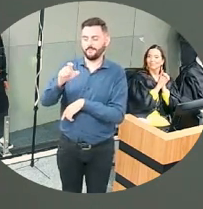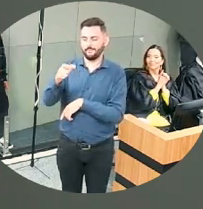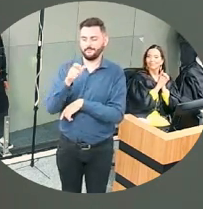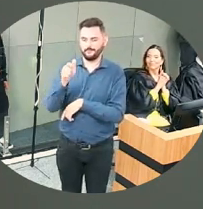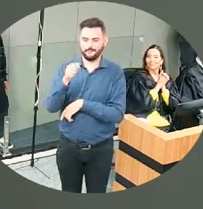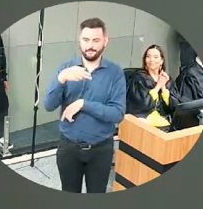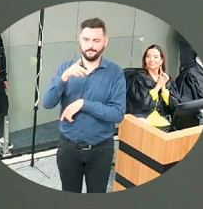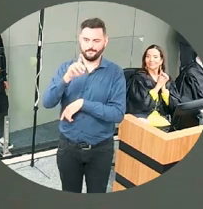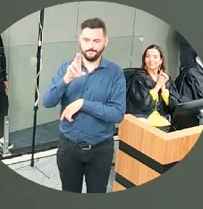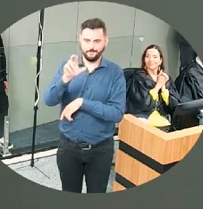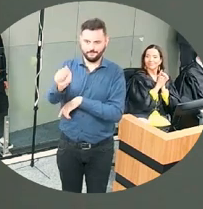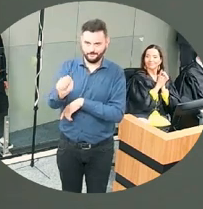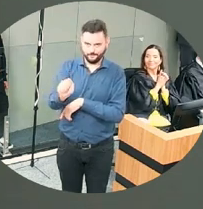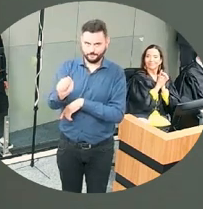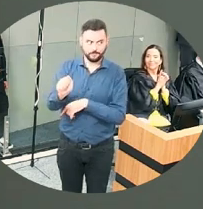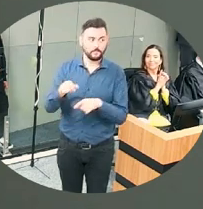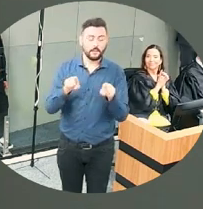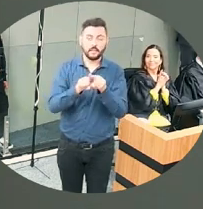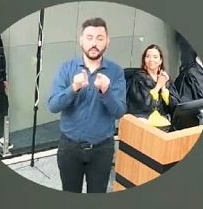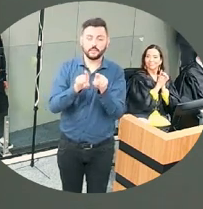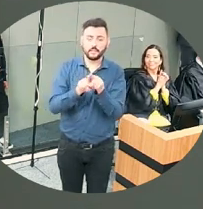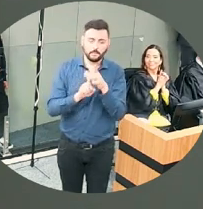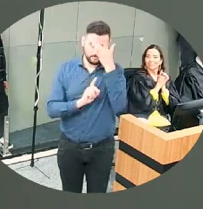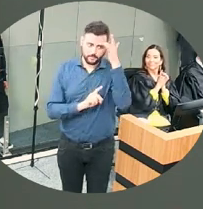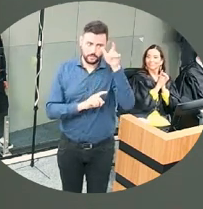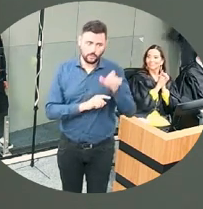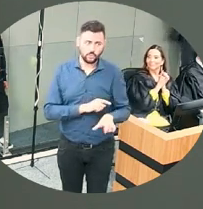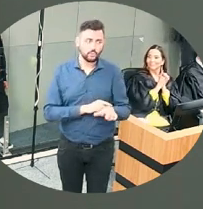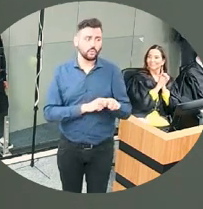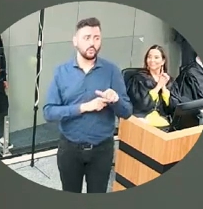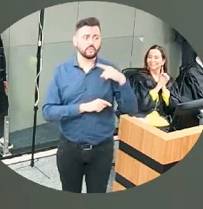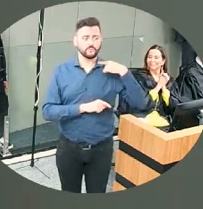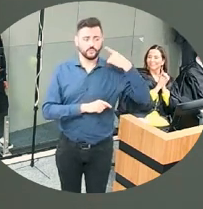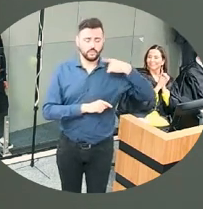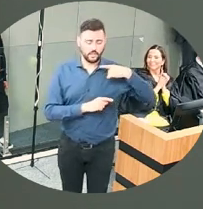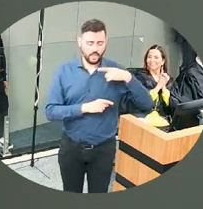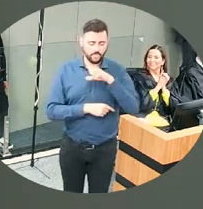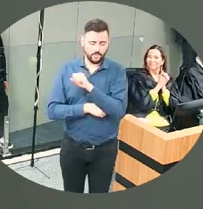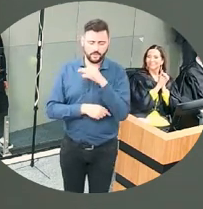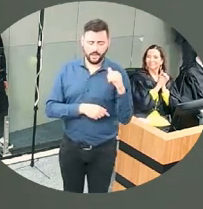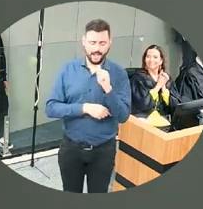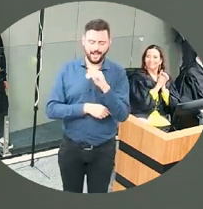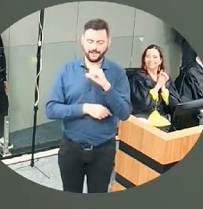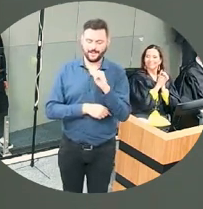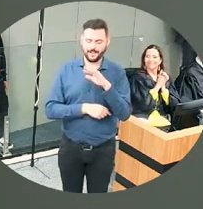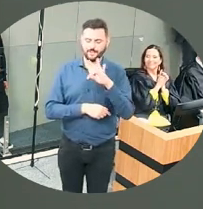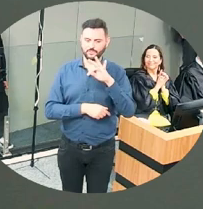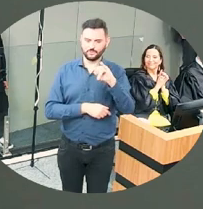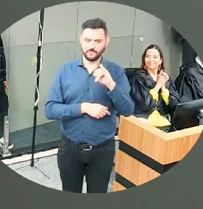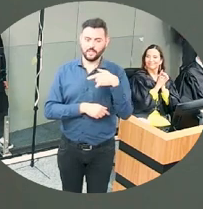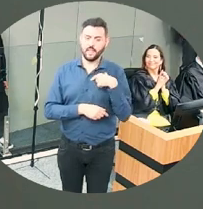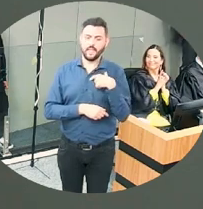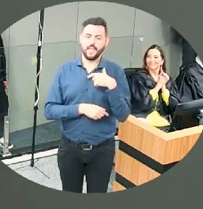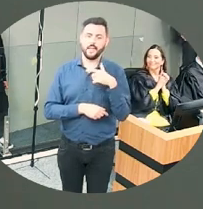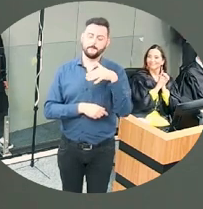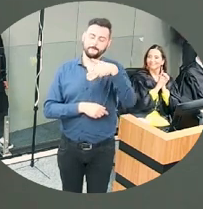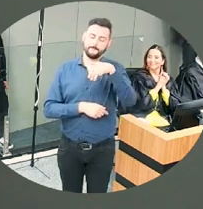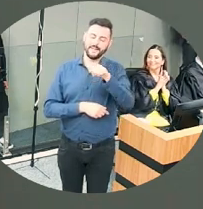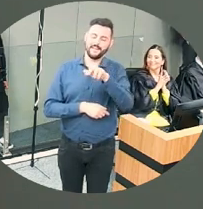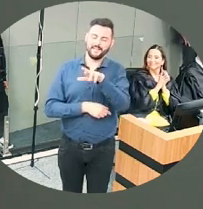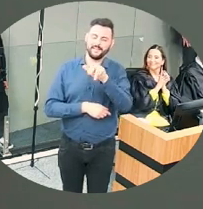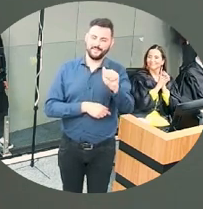Cand senhora presidente da associação Catarinense dos Advogados trabalhist a d Mara